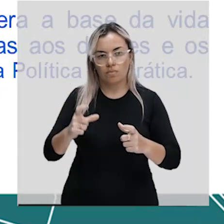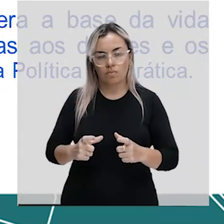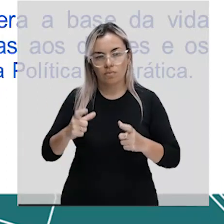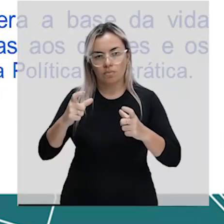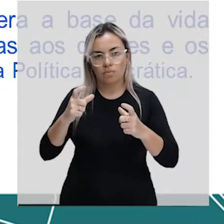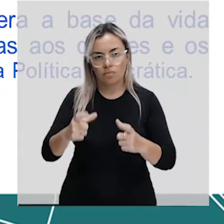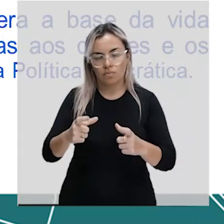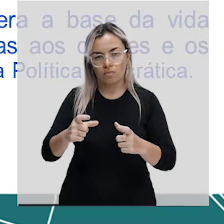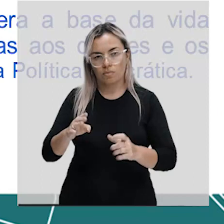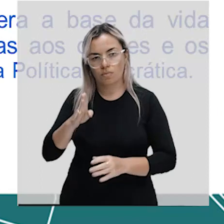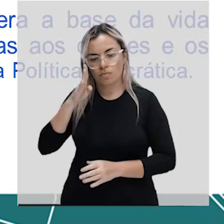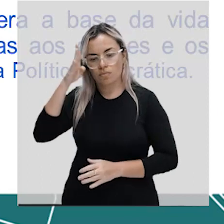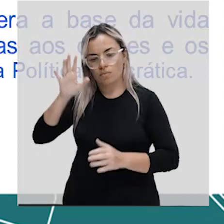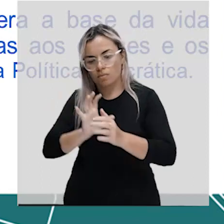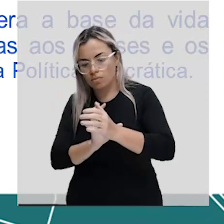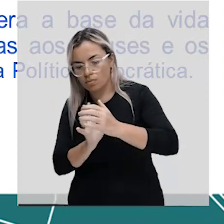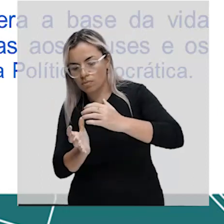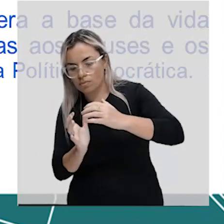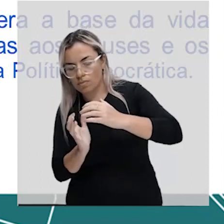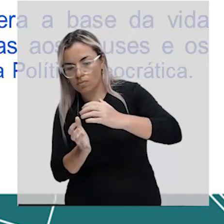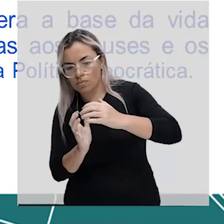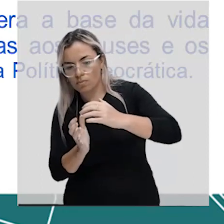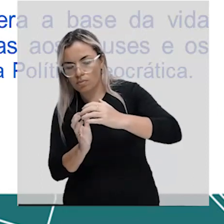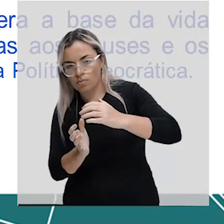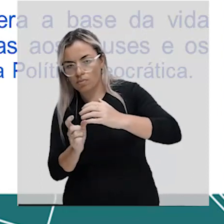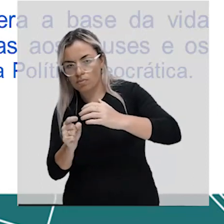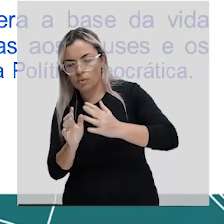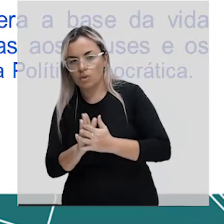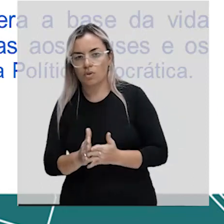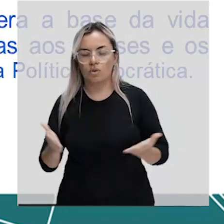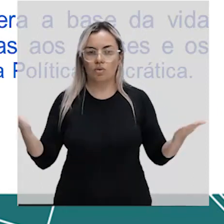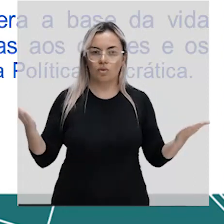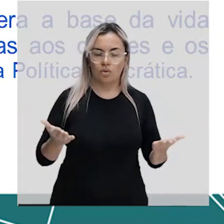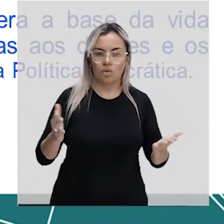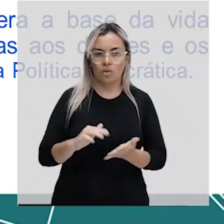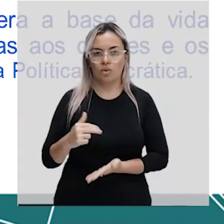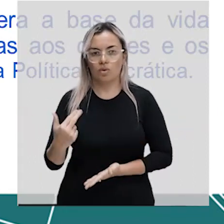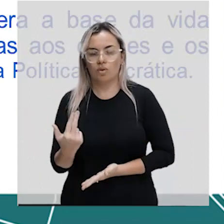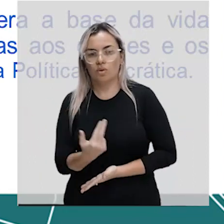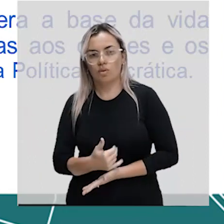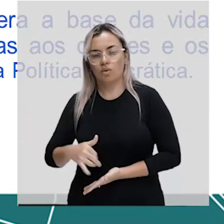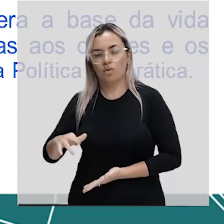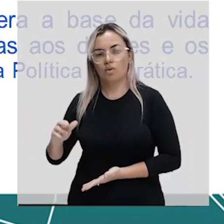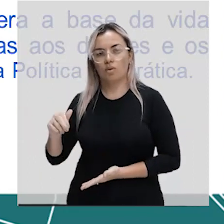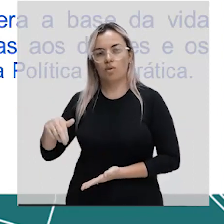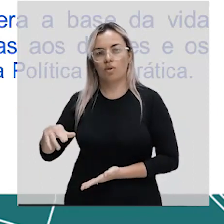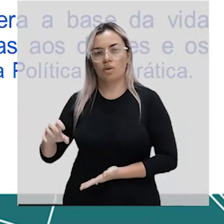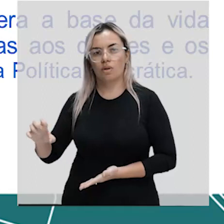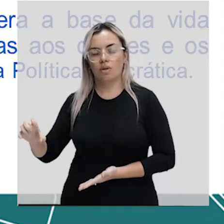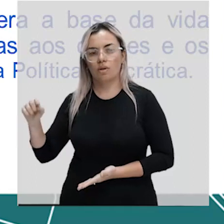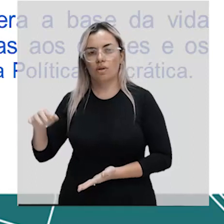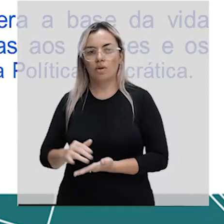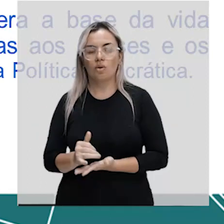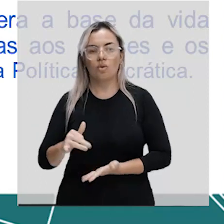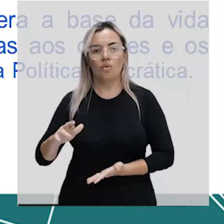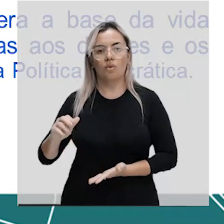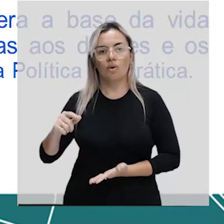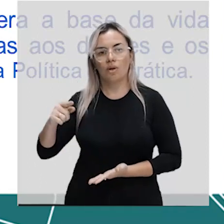Médio, onde hoje nós temos, por exemplo, o Iraque, o